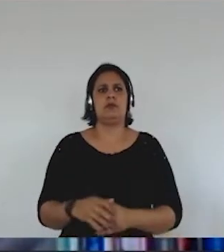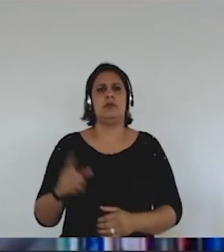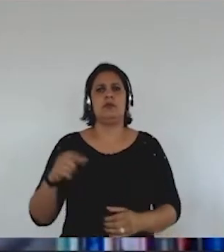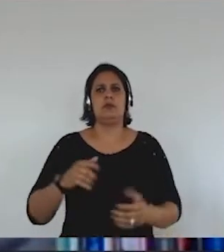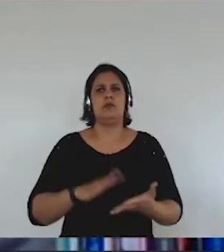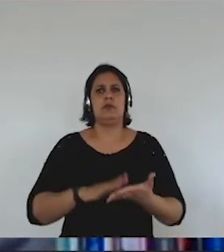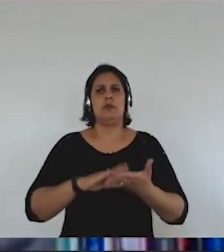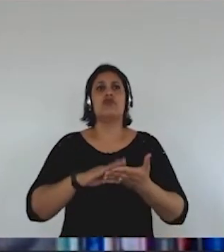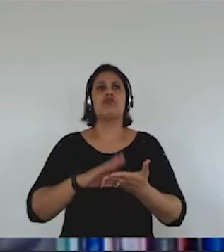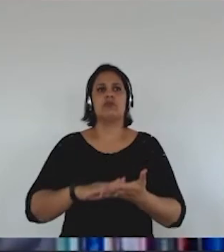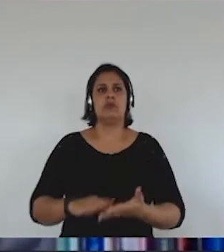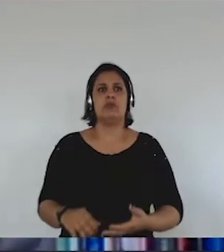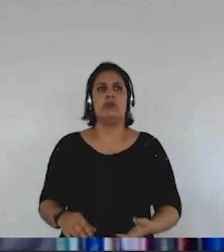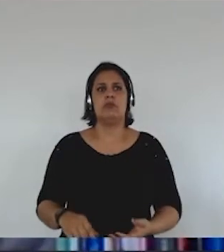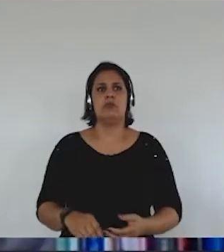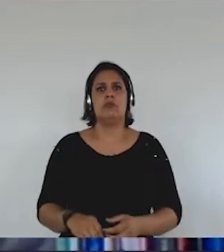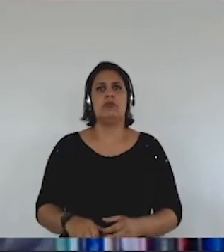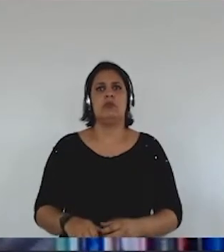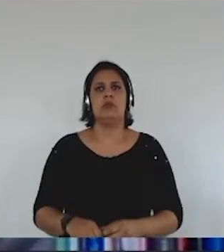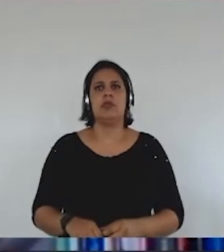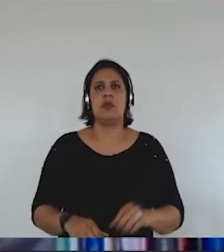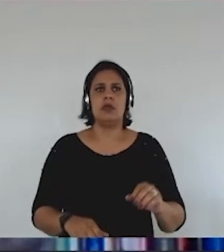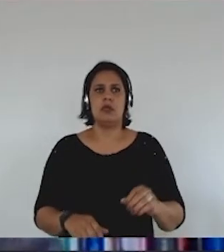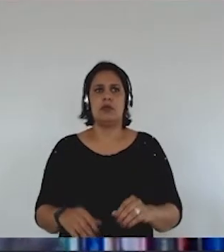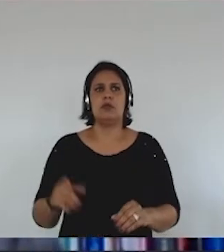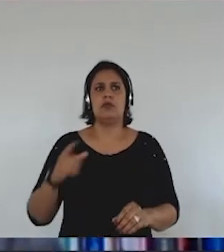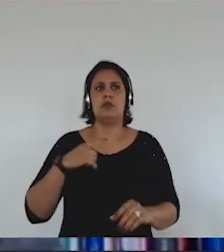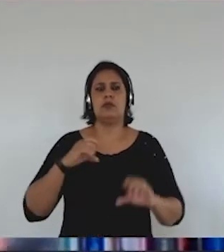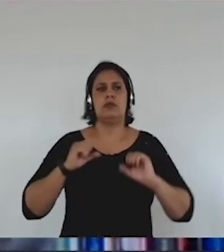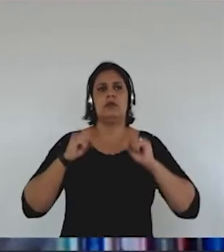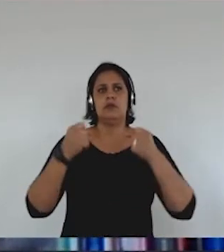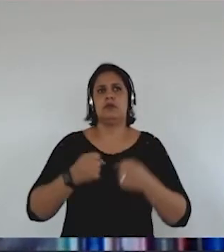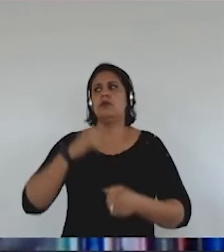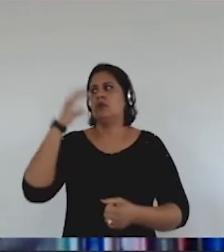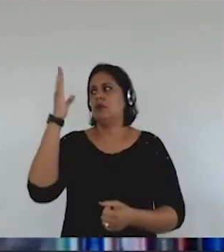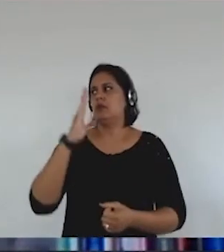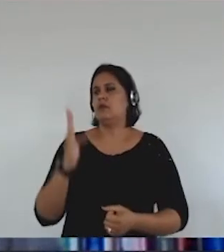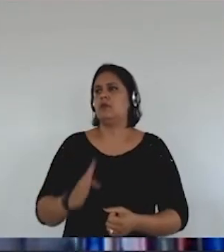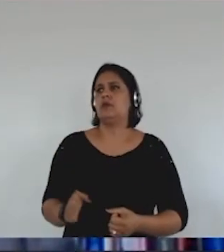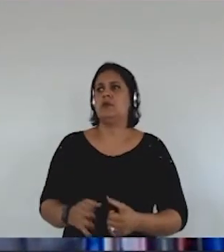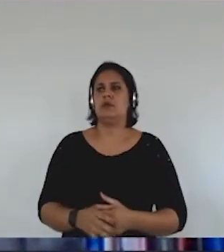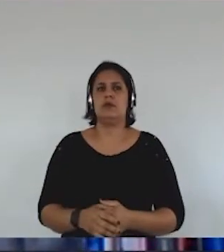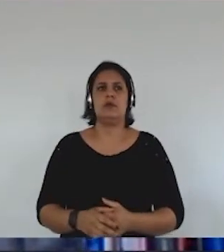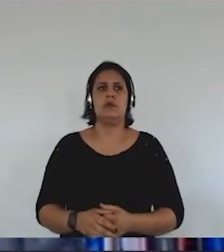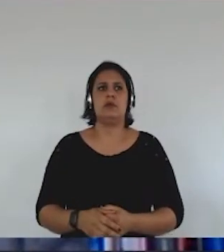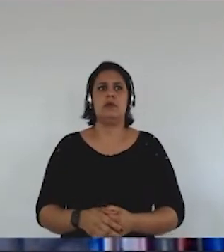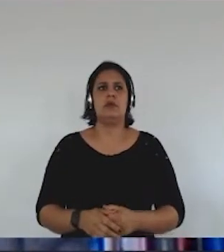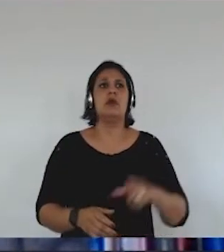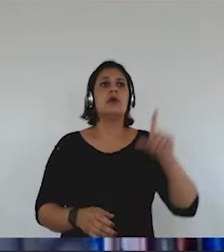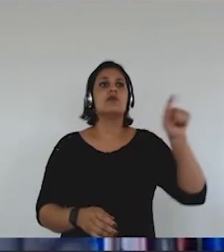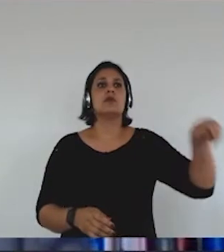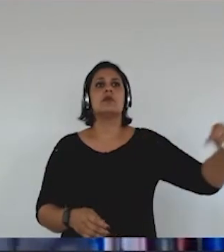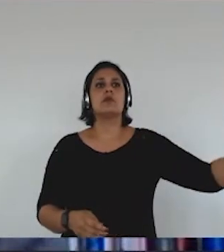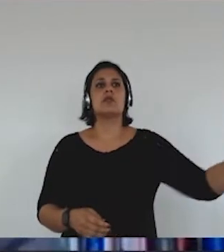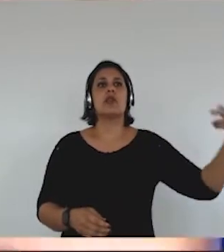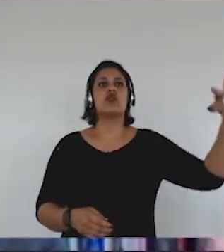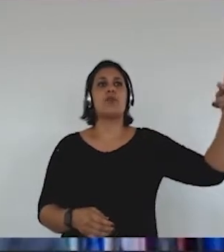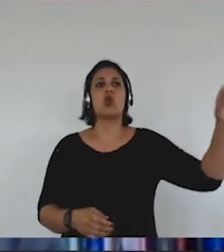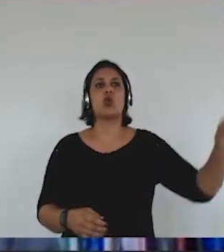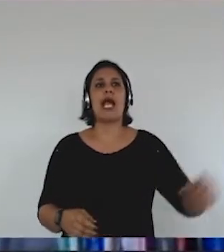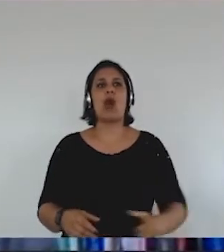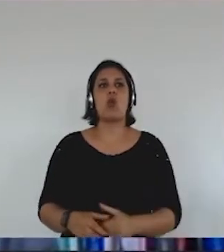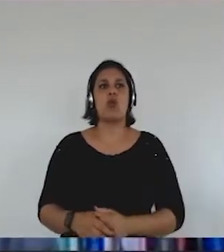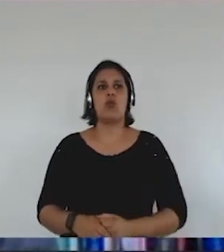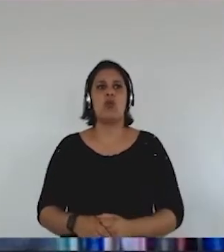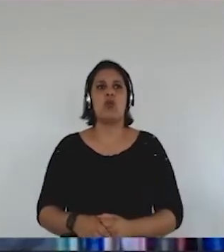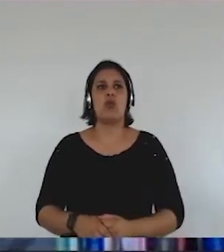que foram utilizados no Brasil para elevar esse índice e toda as normativas